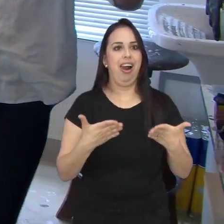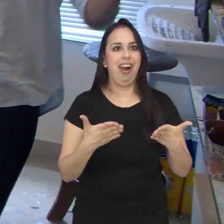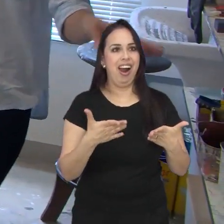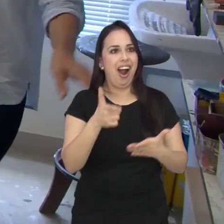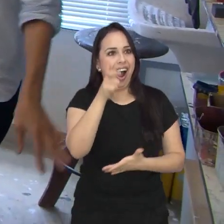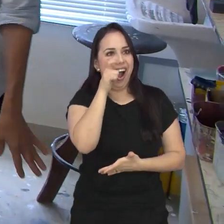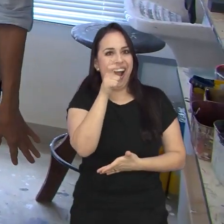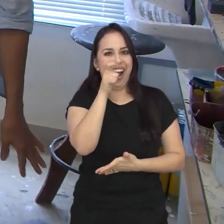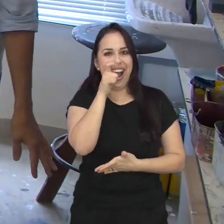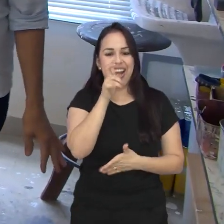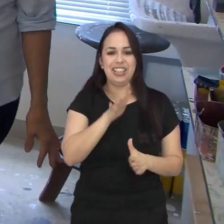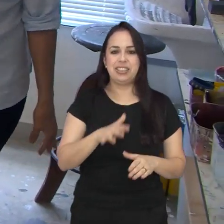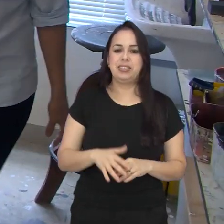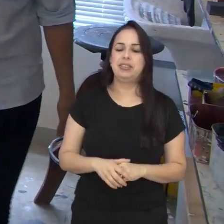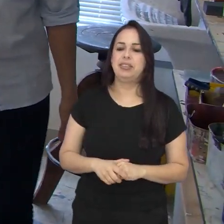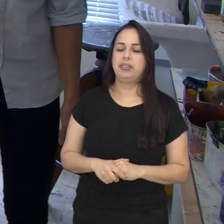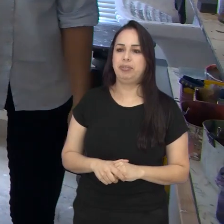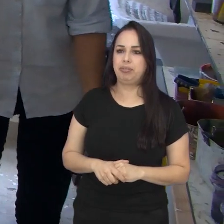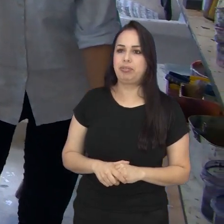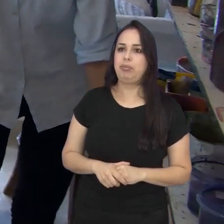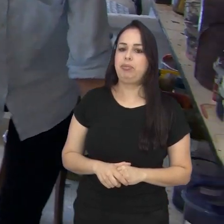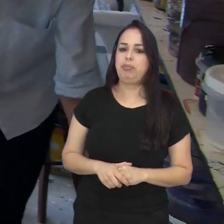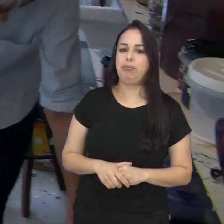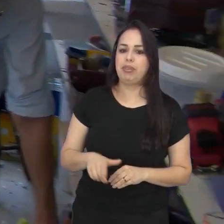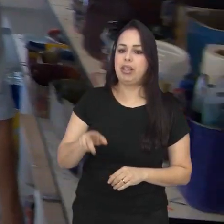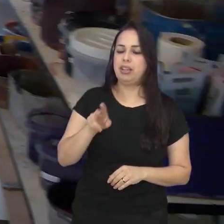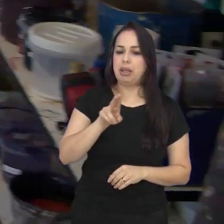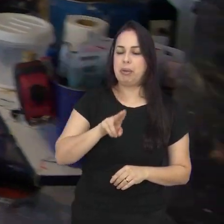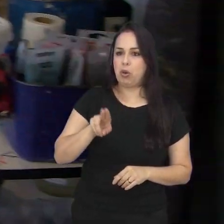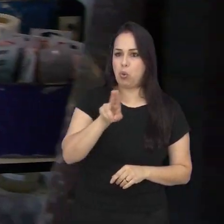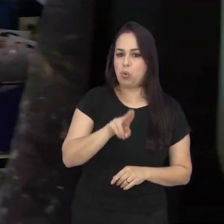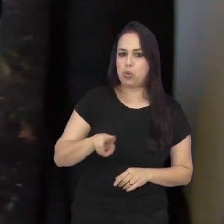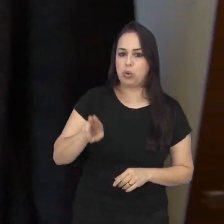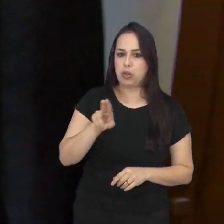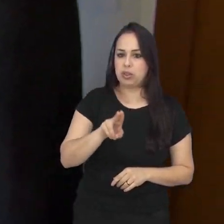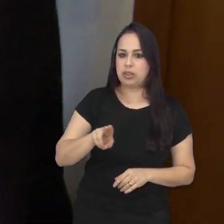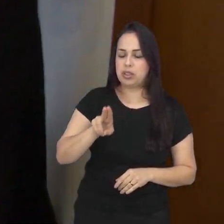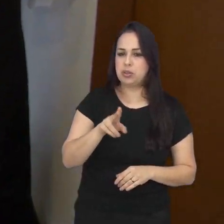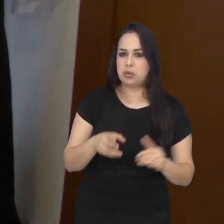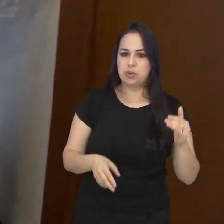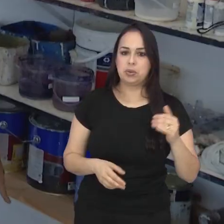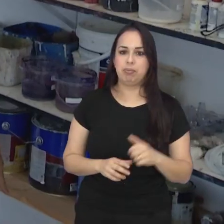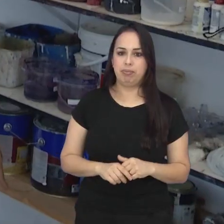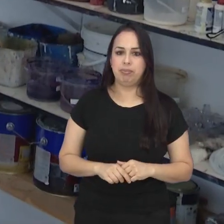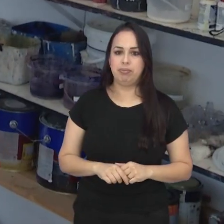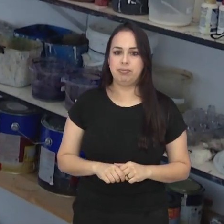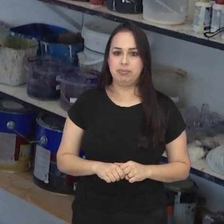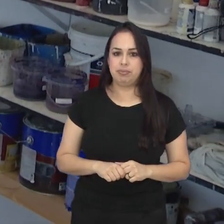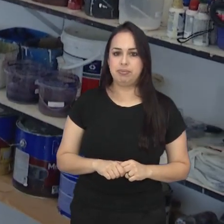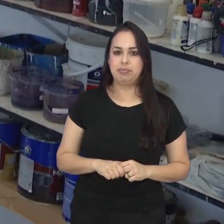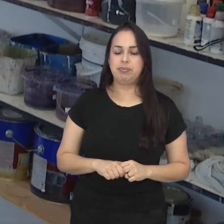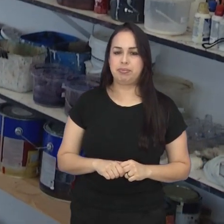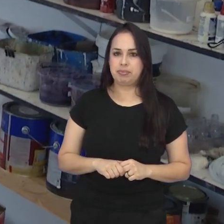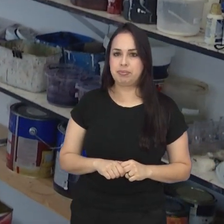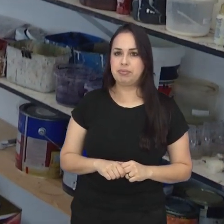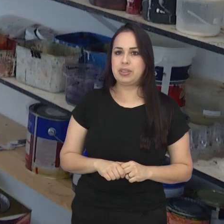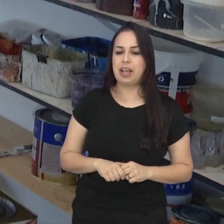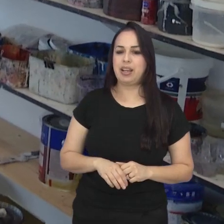uma maravilha. Ah lá, gente, o avental. Eu uso, inclusive, essa trincha grande, né? Que